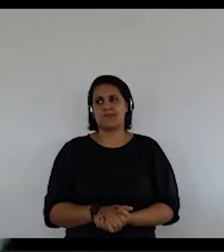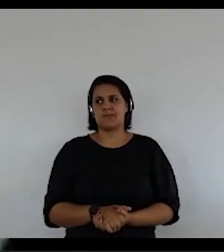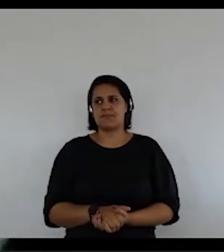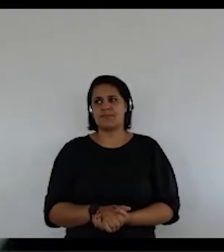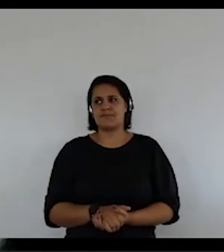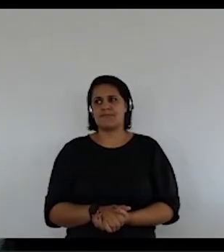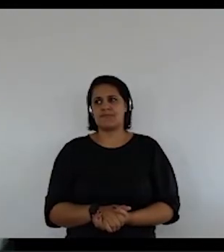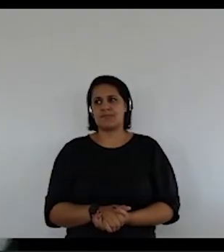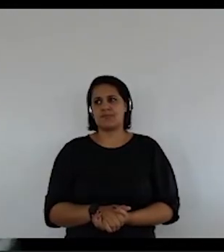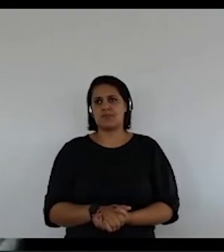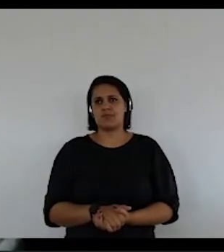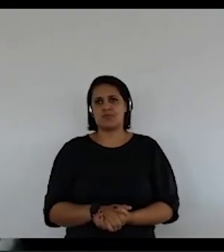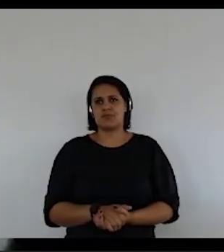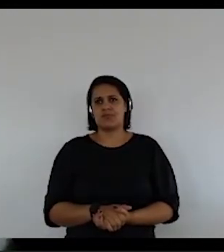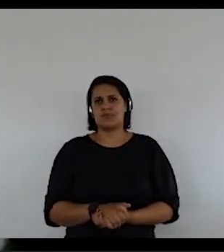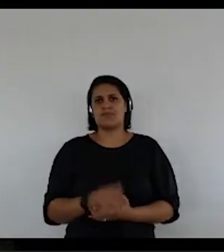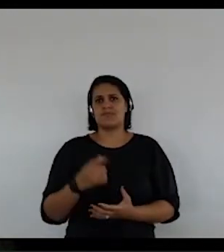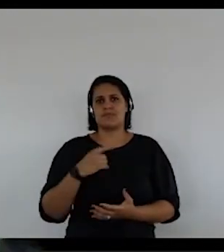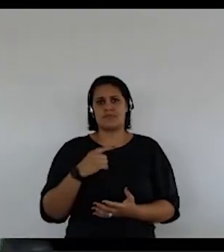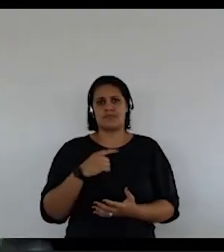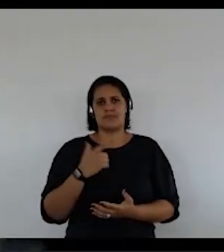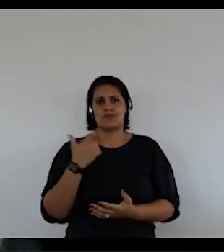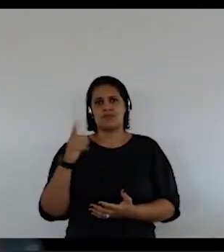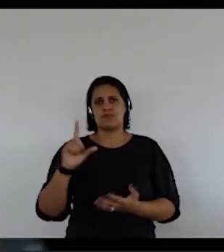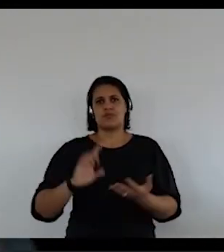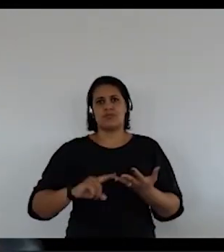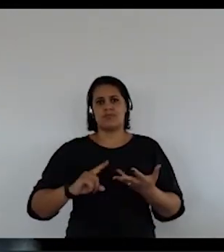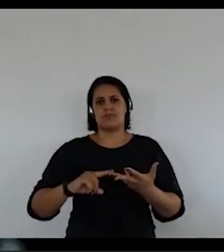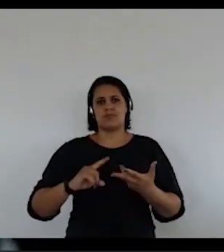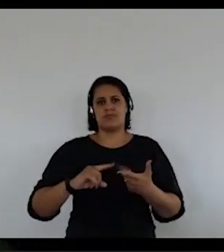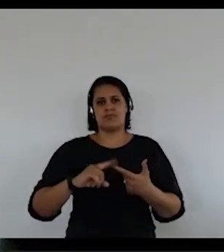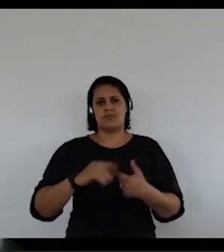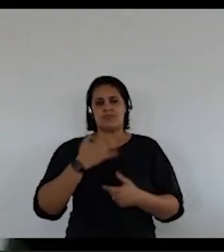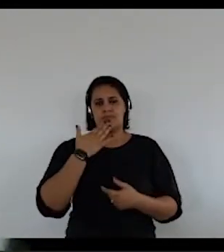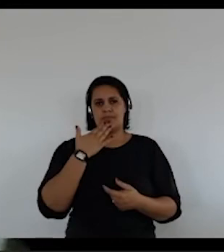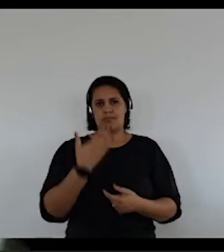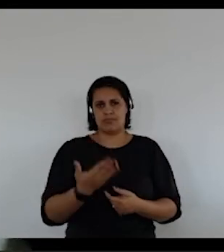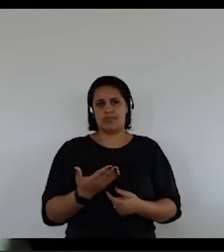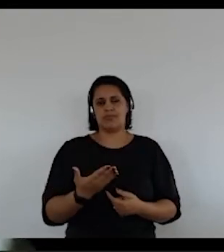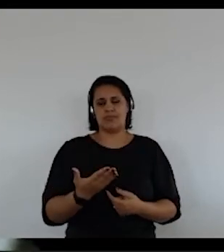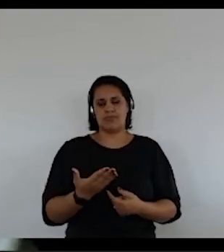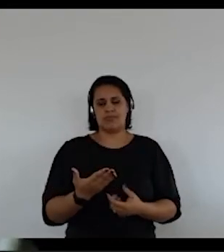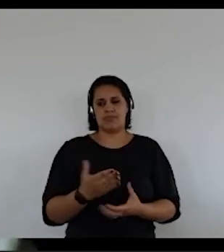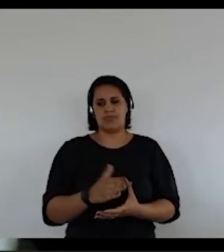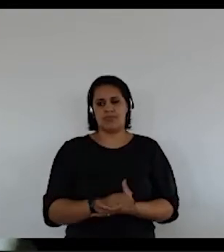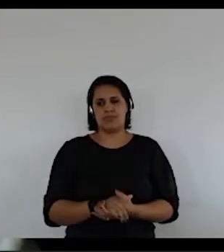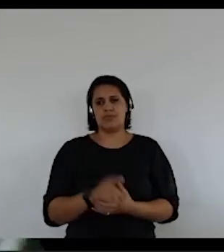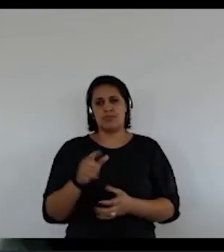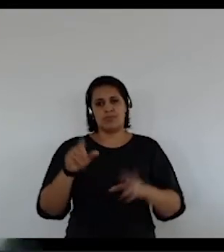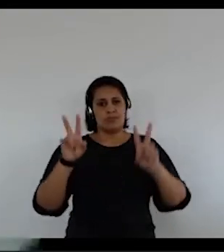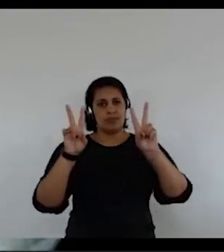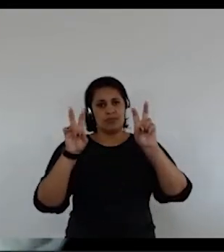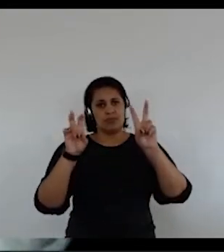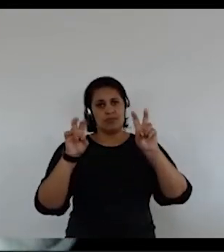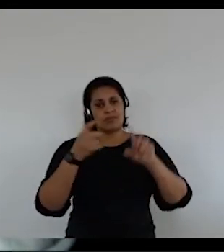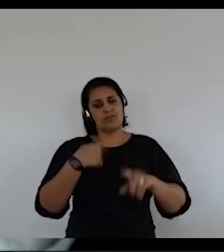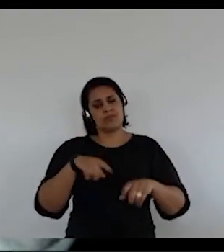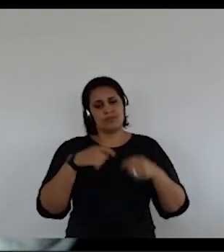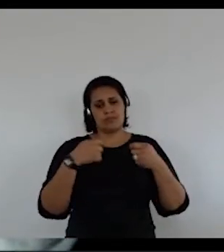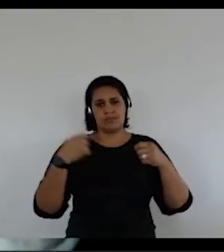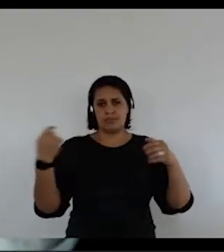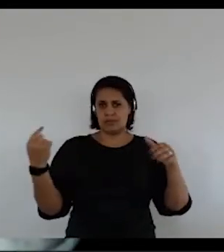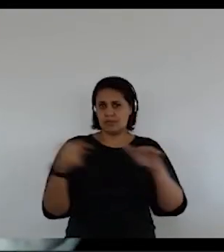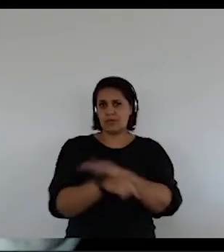outras maneiras, a firma eletrónica, devemos falar disso. É um tema que devemos aprofundar